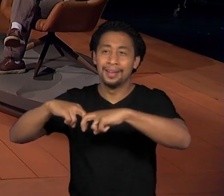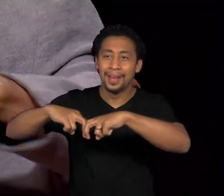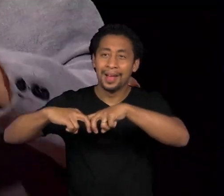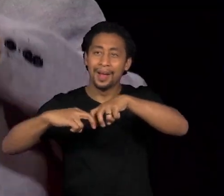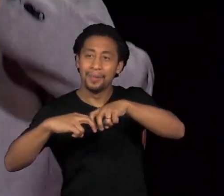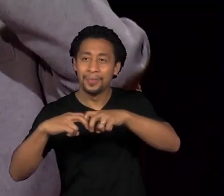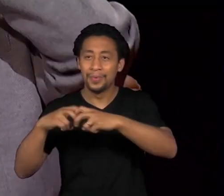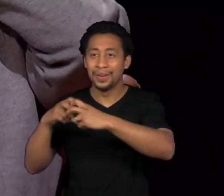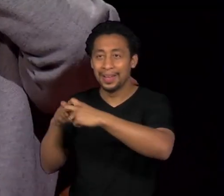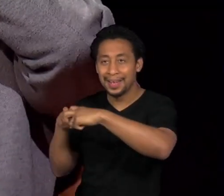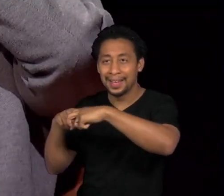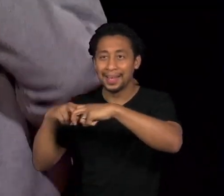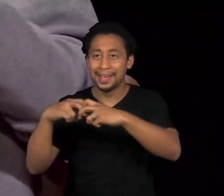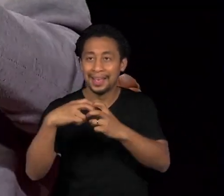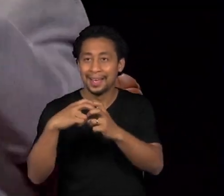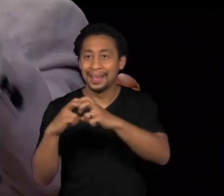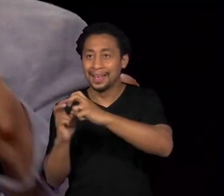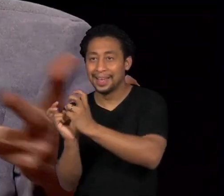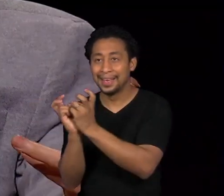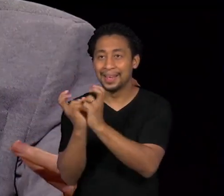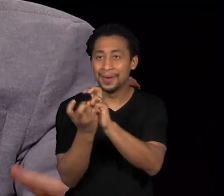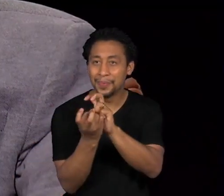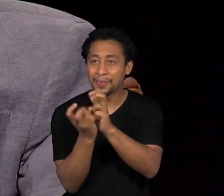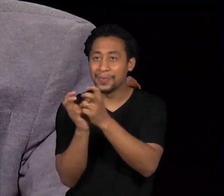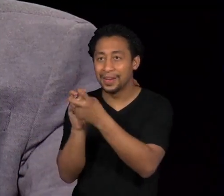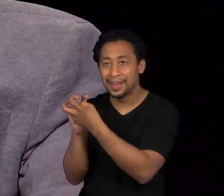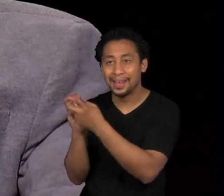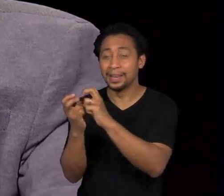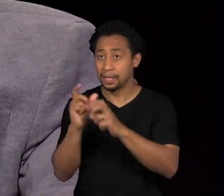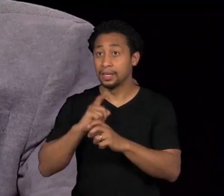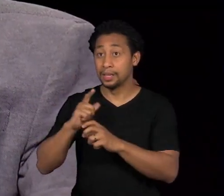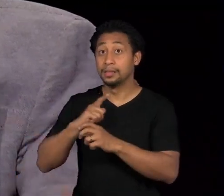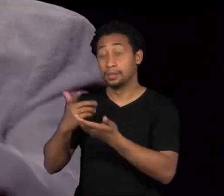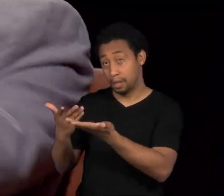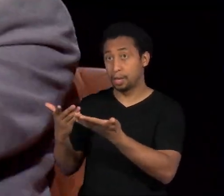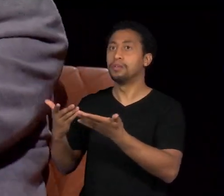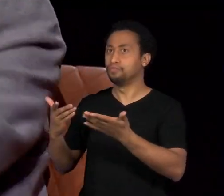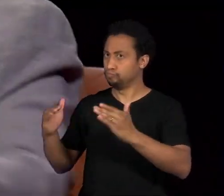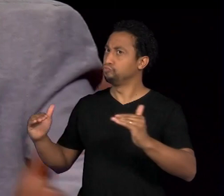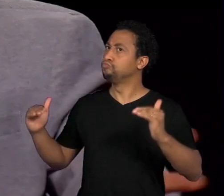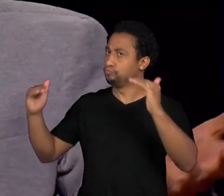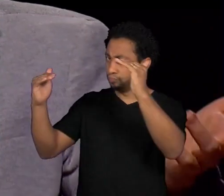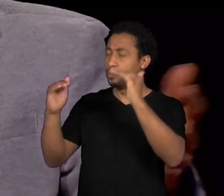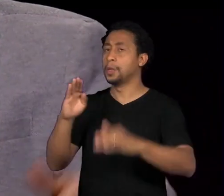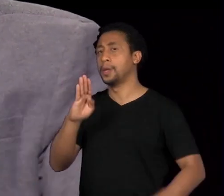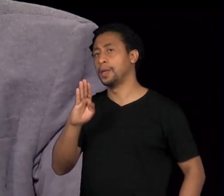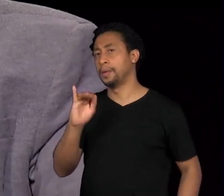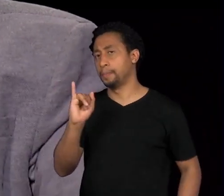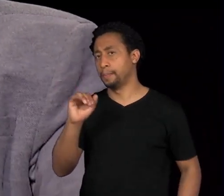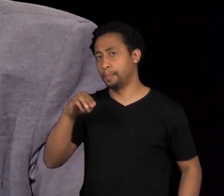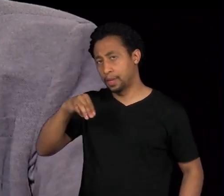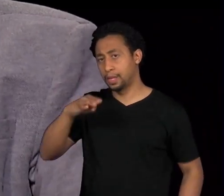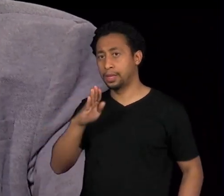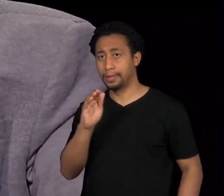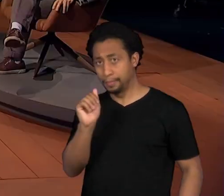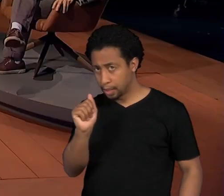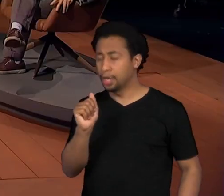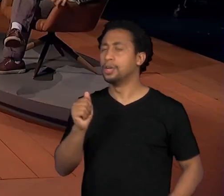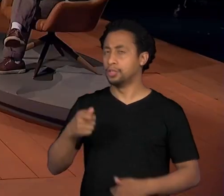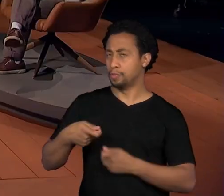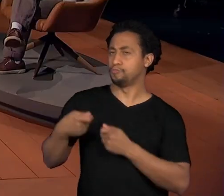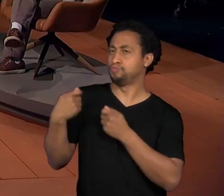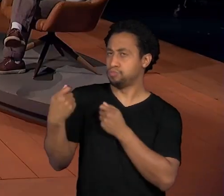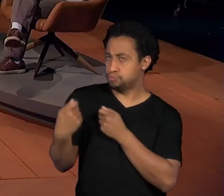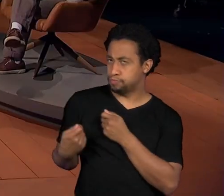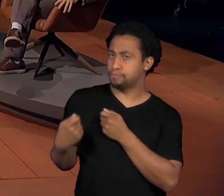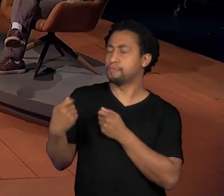Bimba e mestre quem todos esses Mestres os mais conhecidos são homens mas hoje é diferente né existe grande mestr né